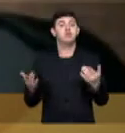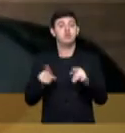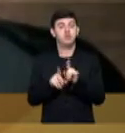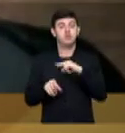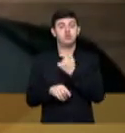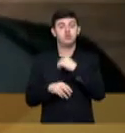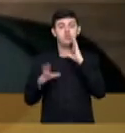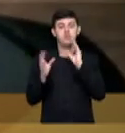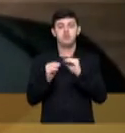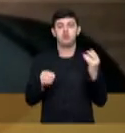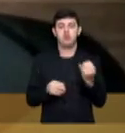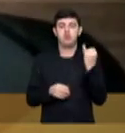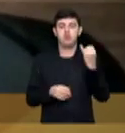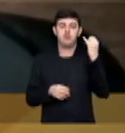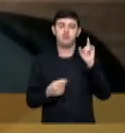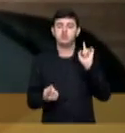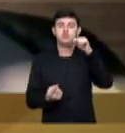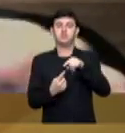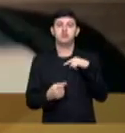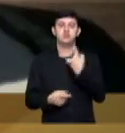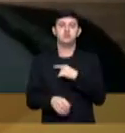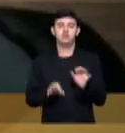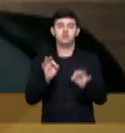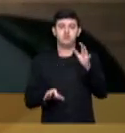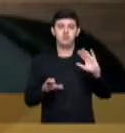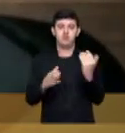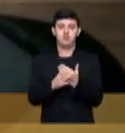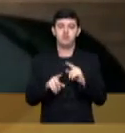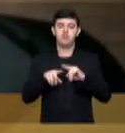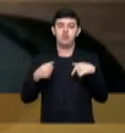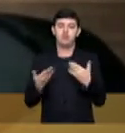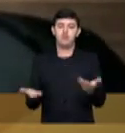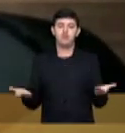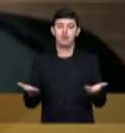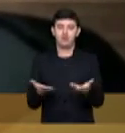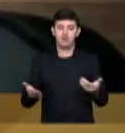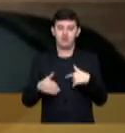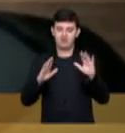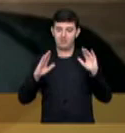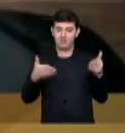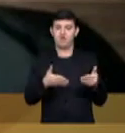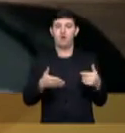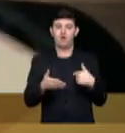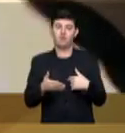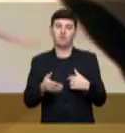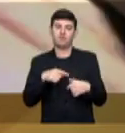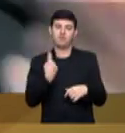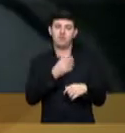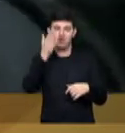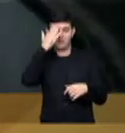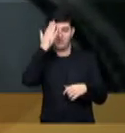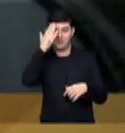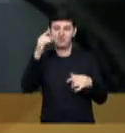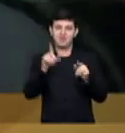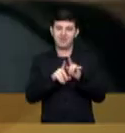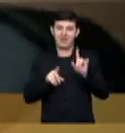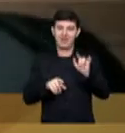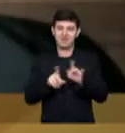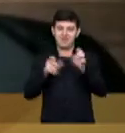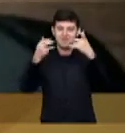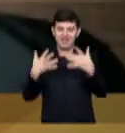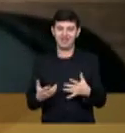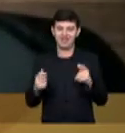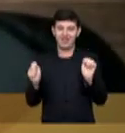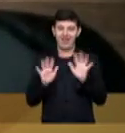relevantes para o desate da causa. Nessa seara, como sabemos, e é uma expressão cara a